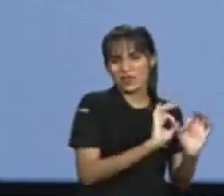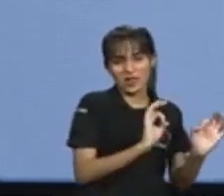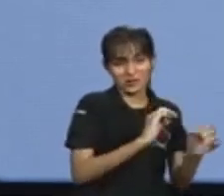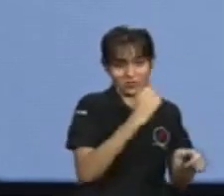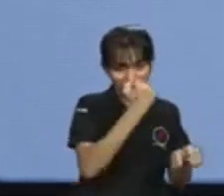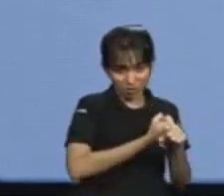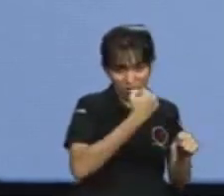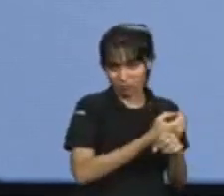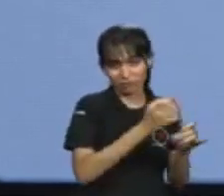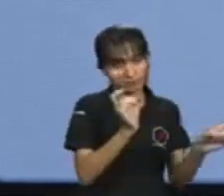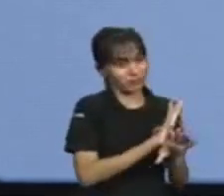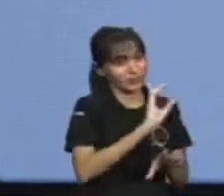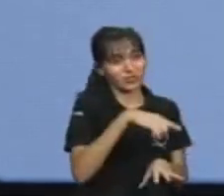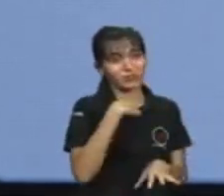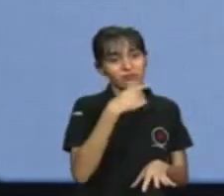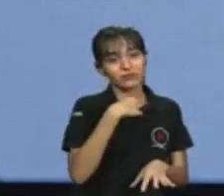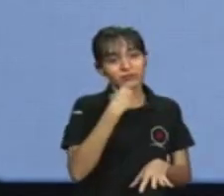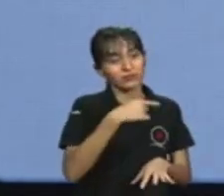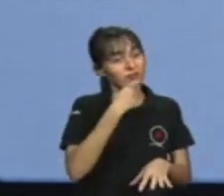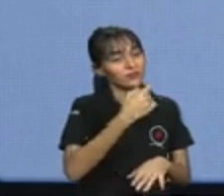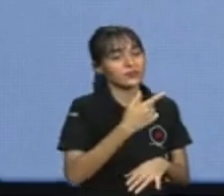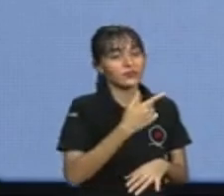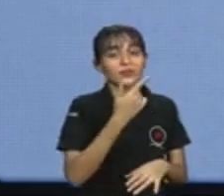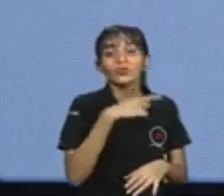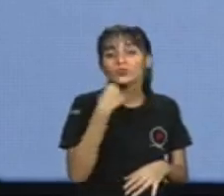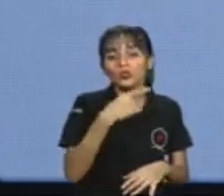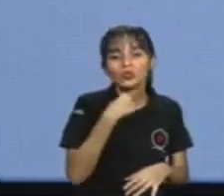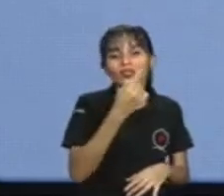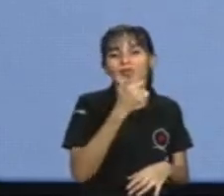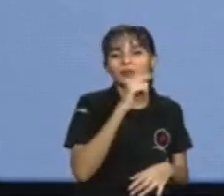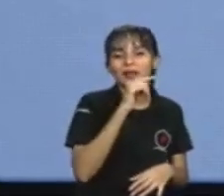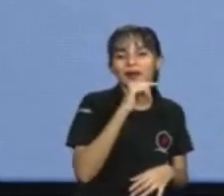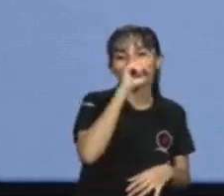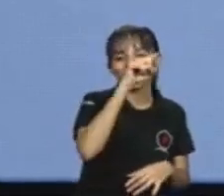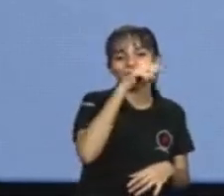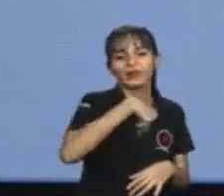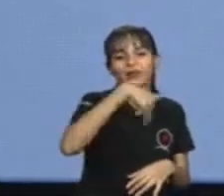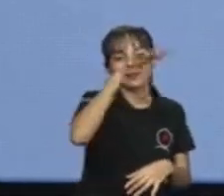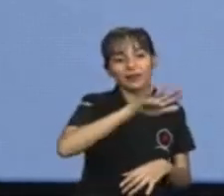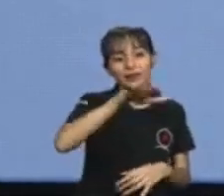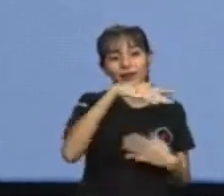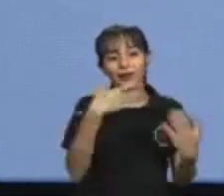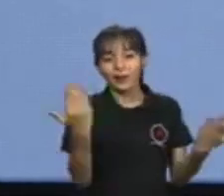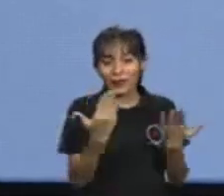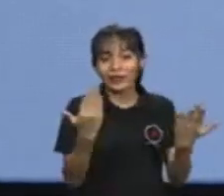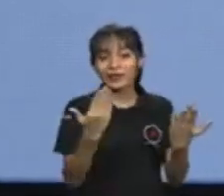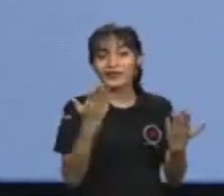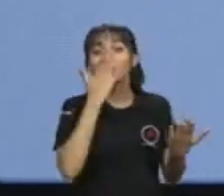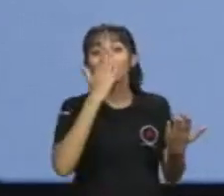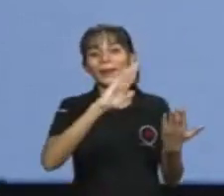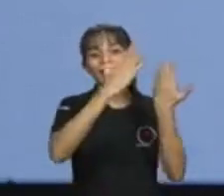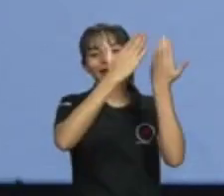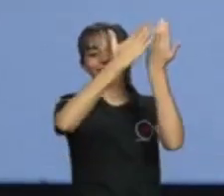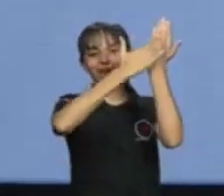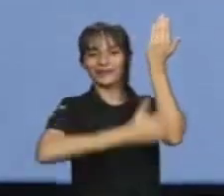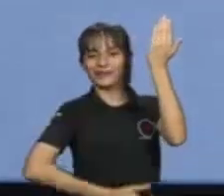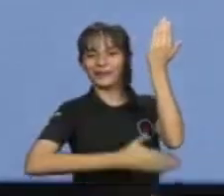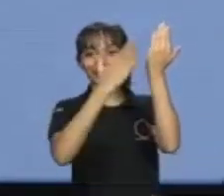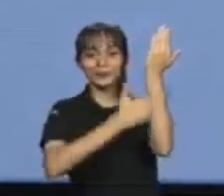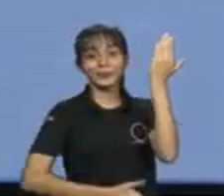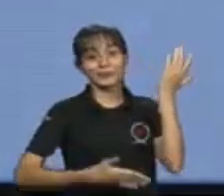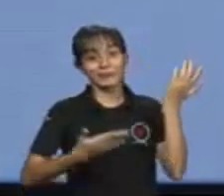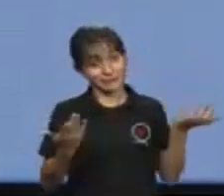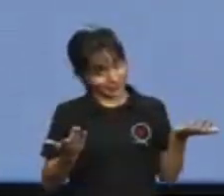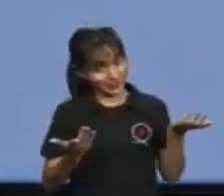obras. Não conseguiu levar água para o Nordeste e hoje está prometendo picanha. E acusa